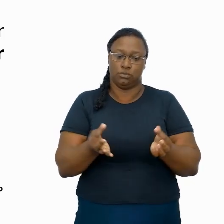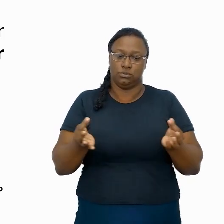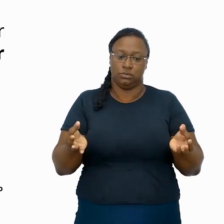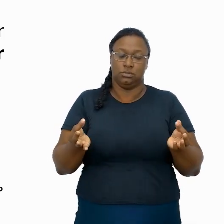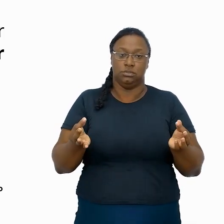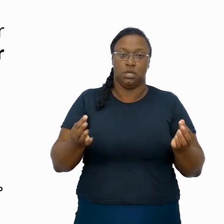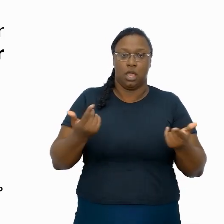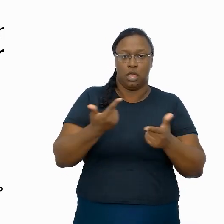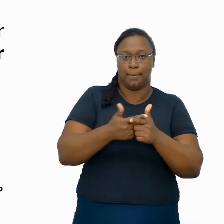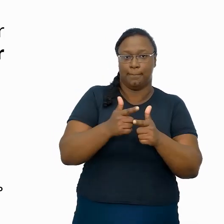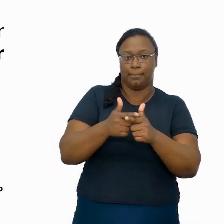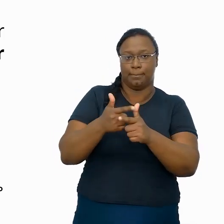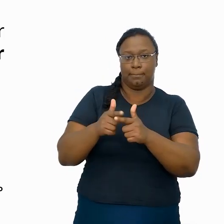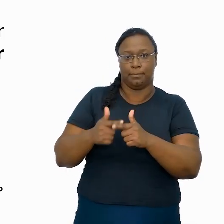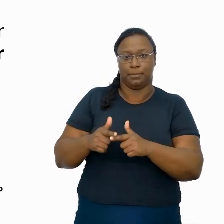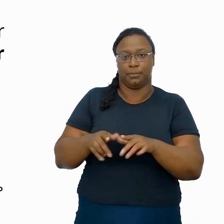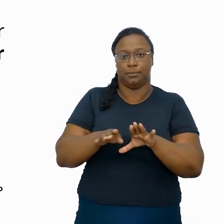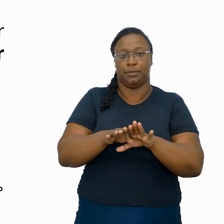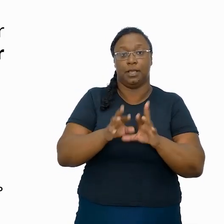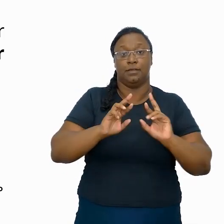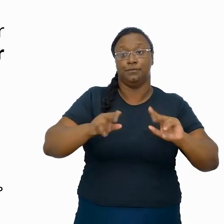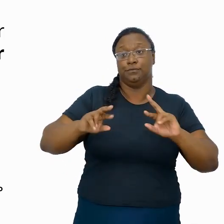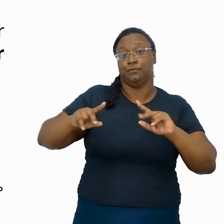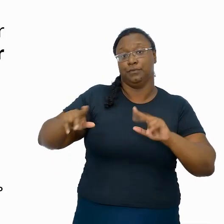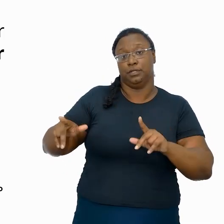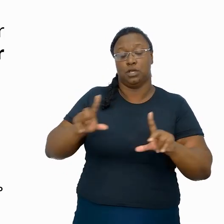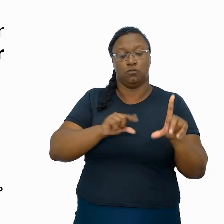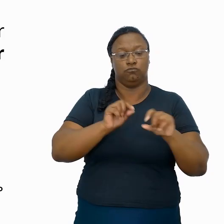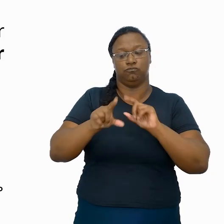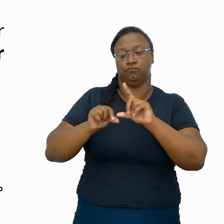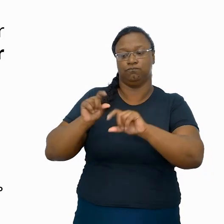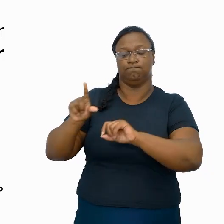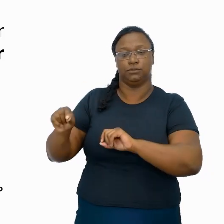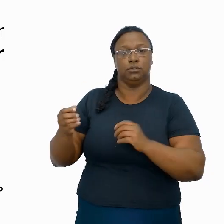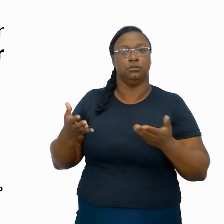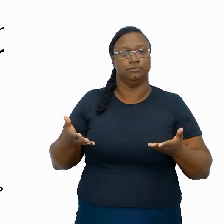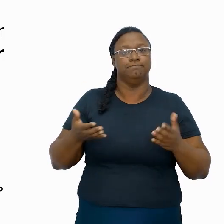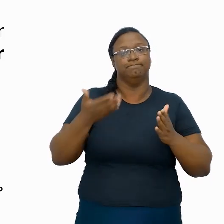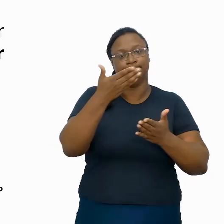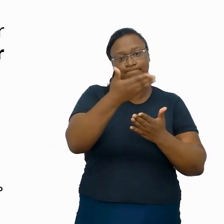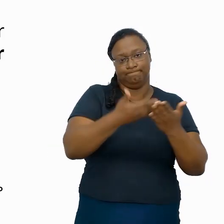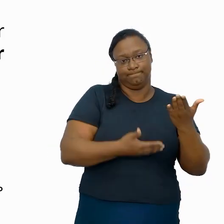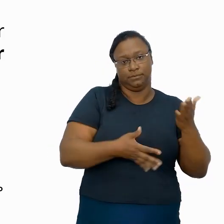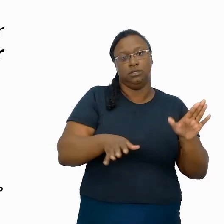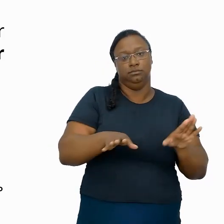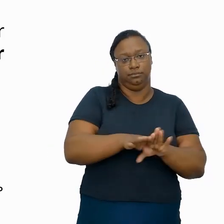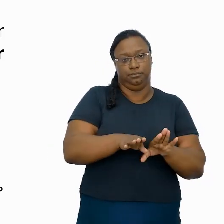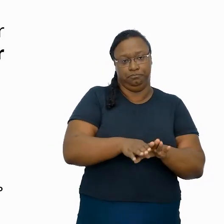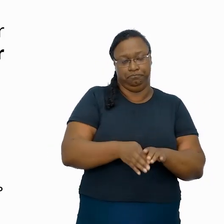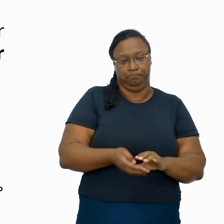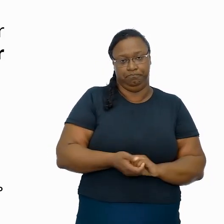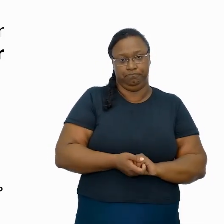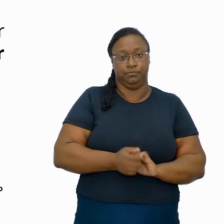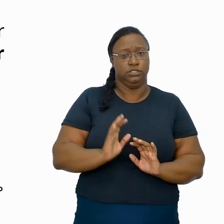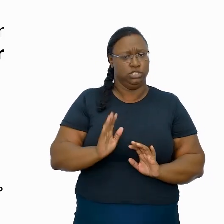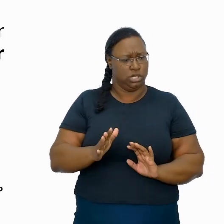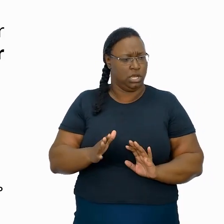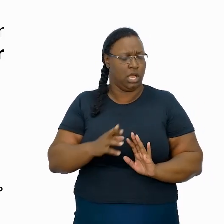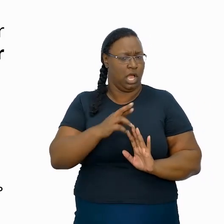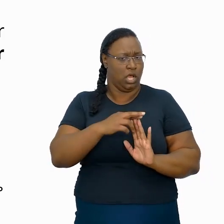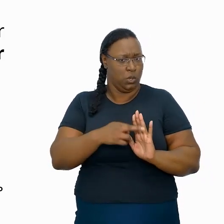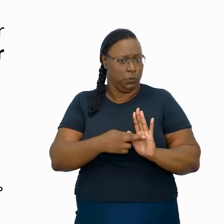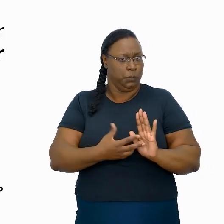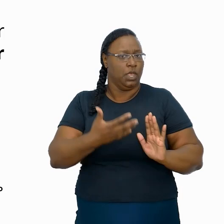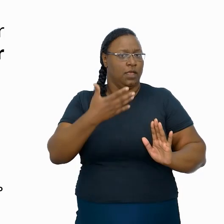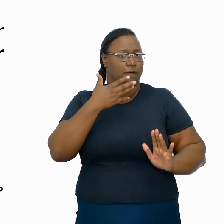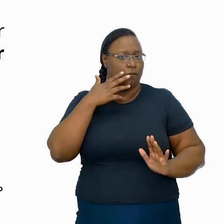sobre as diferenças apresentadas e escolher as informações mais coerentes. Já é, né, uma forma de verificar